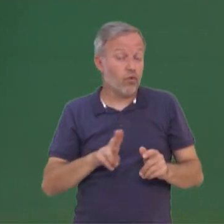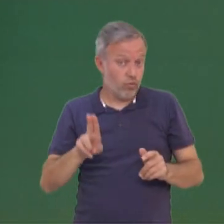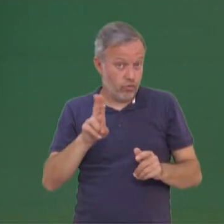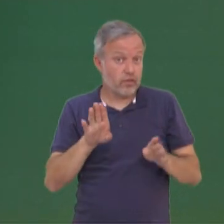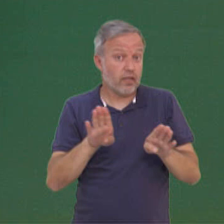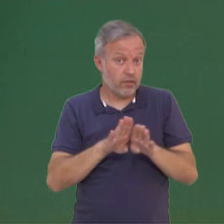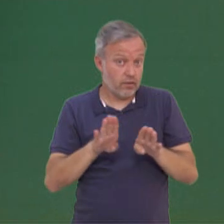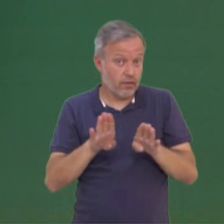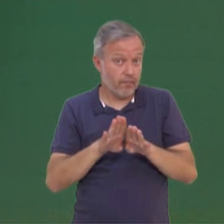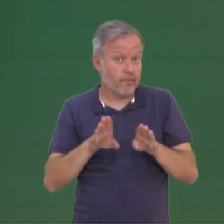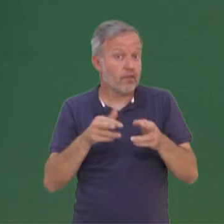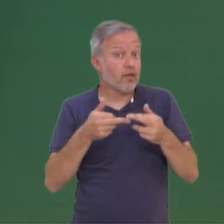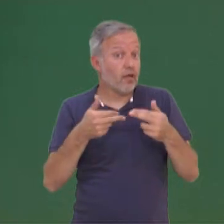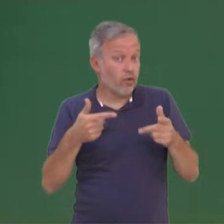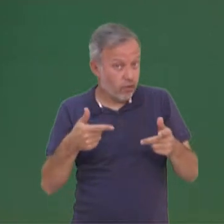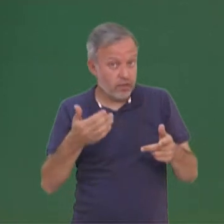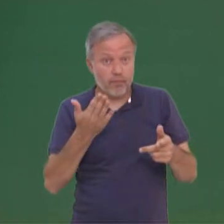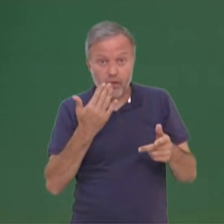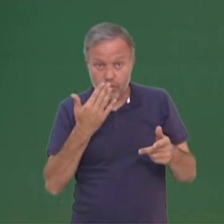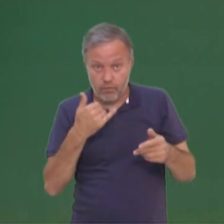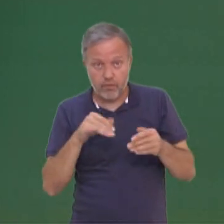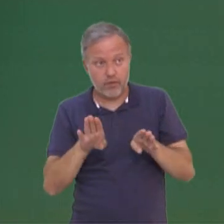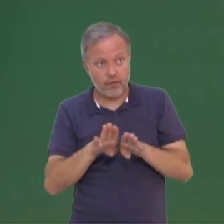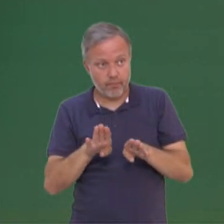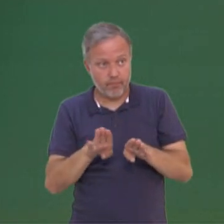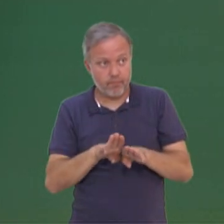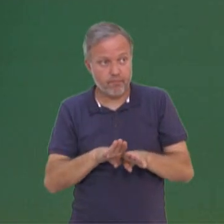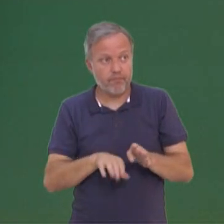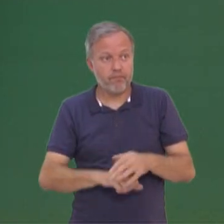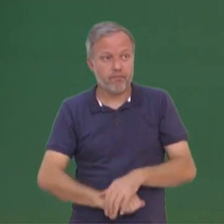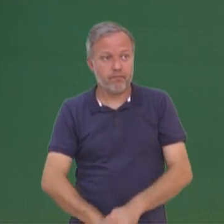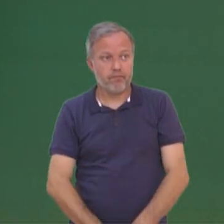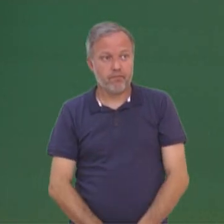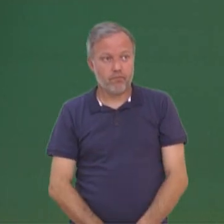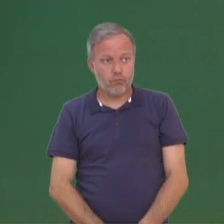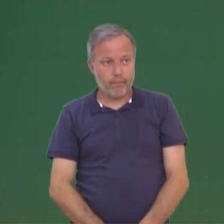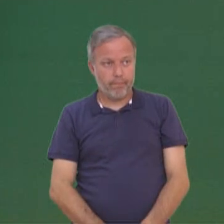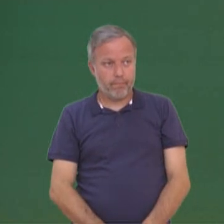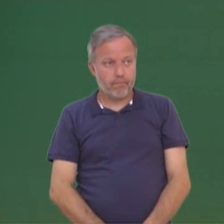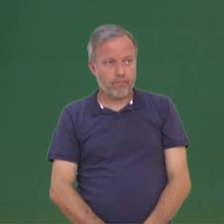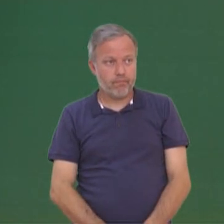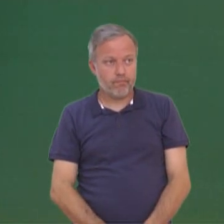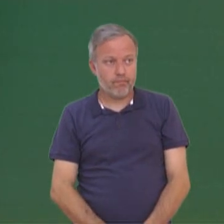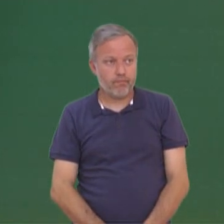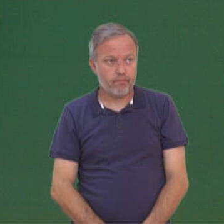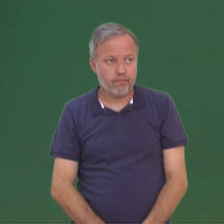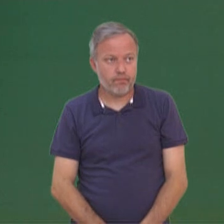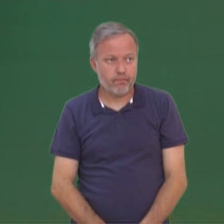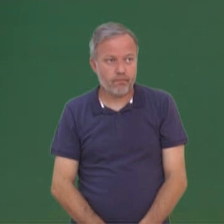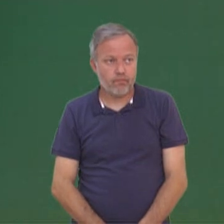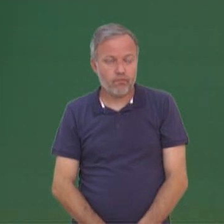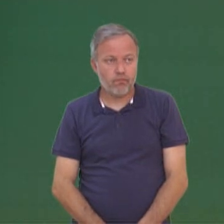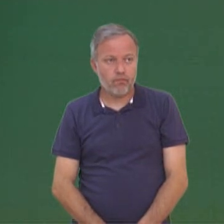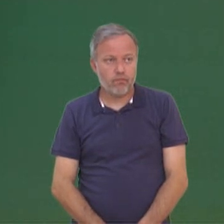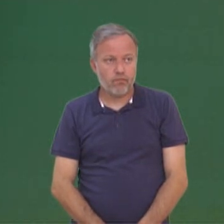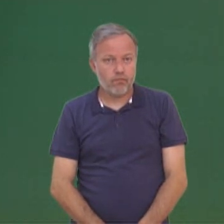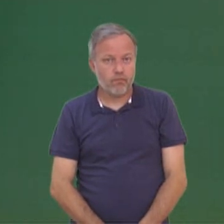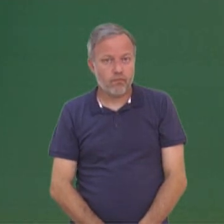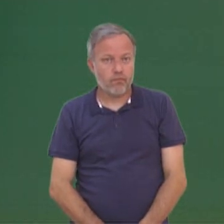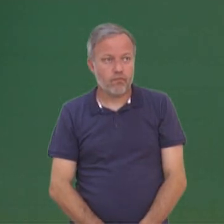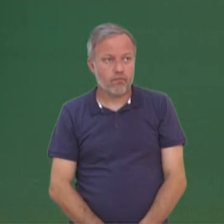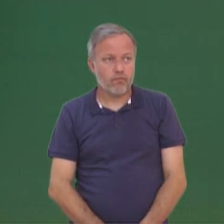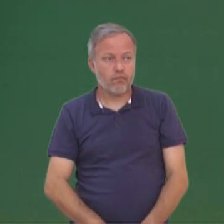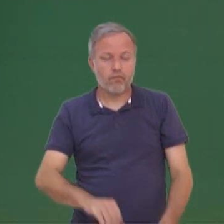e muito mais coisa do que alimentos também. Deixa para a aula de economia dos fungos. E o último grupo,